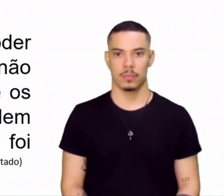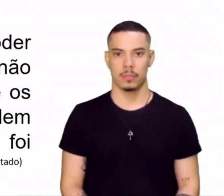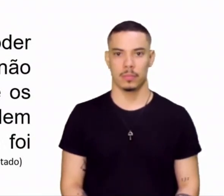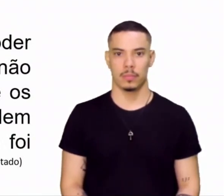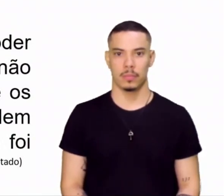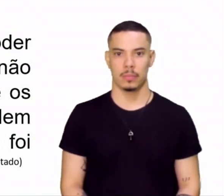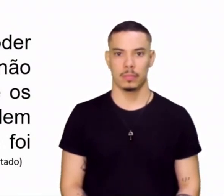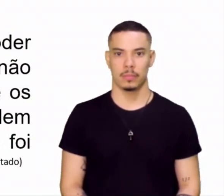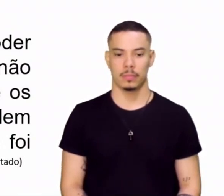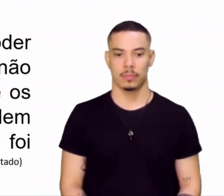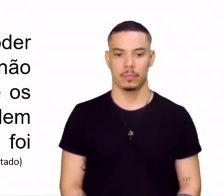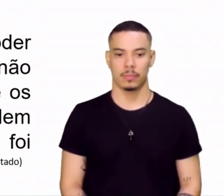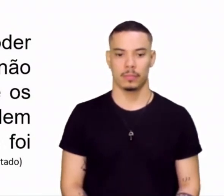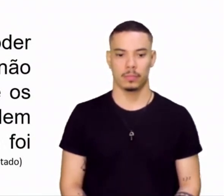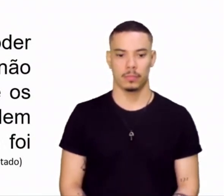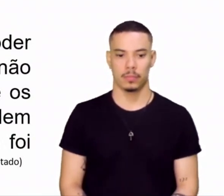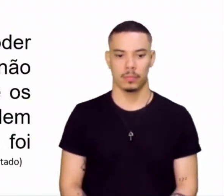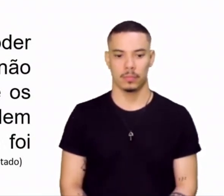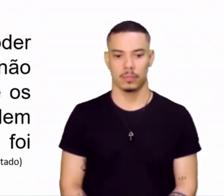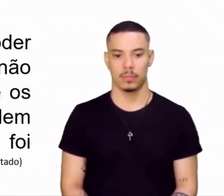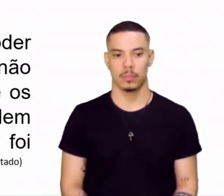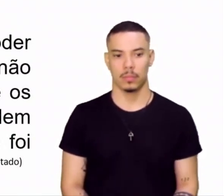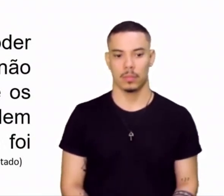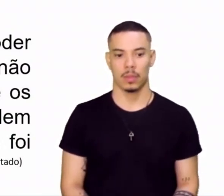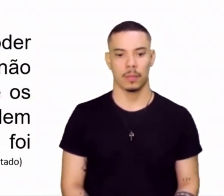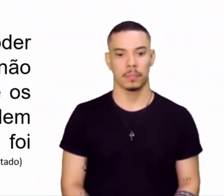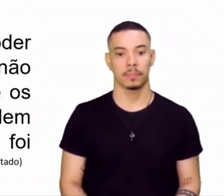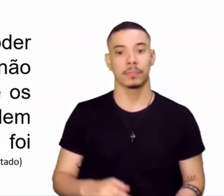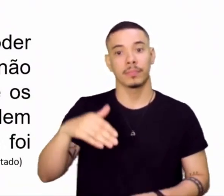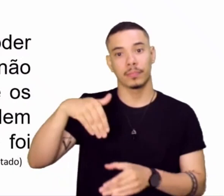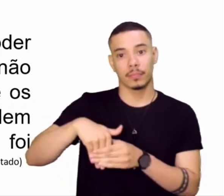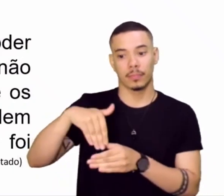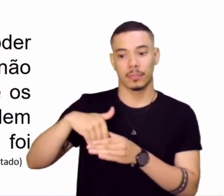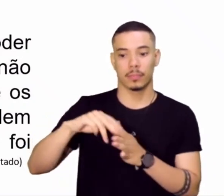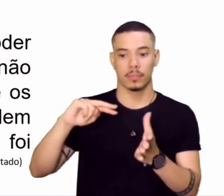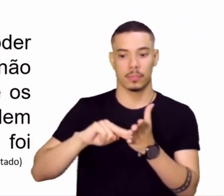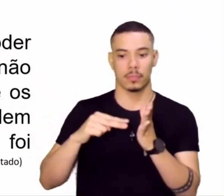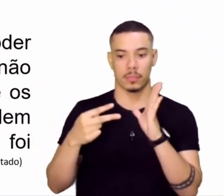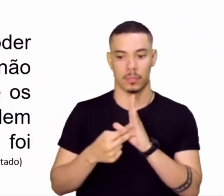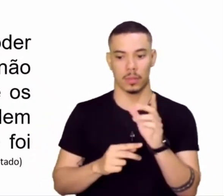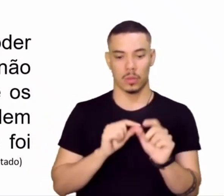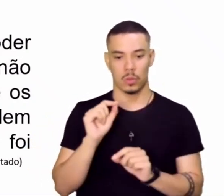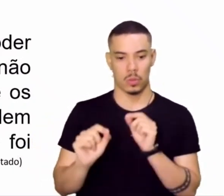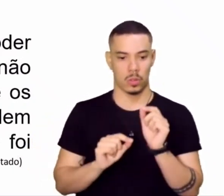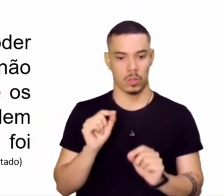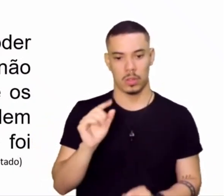Agora sim, o que significam as eleições? Simbolizam o essencial da democracia. Tá aqui, ó.